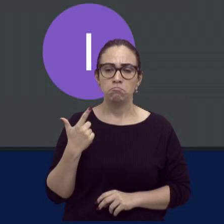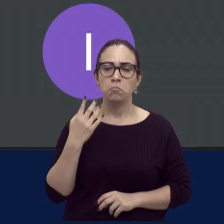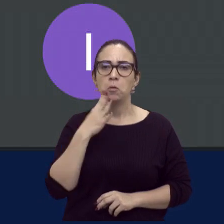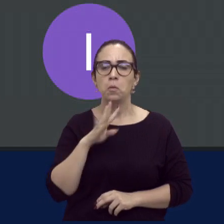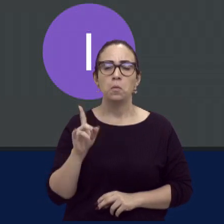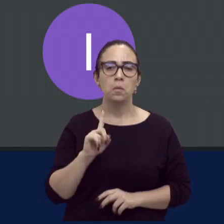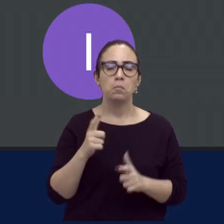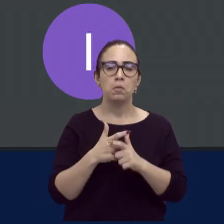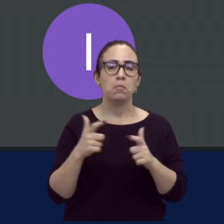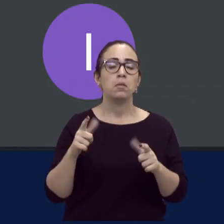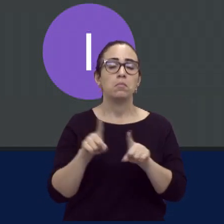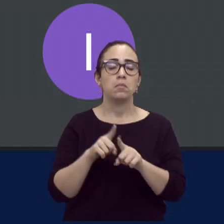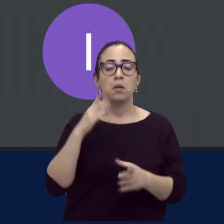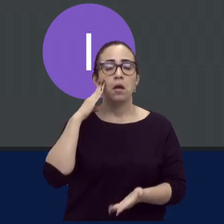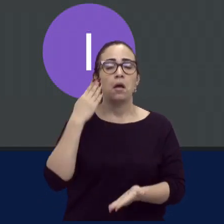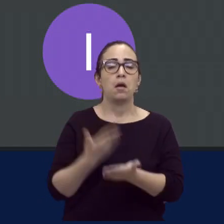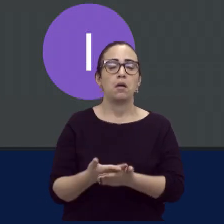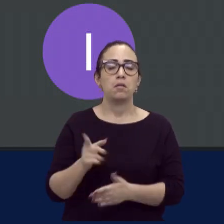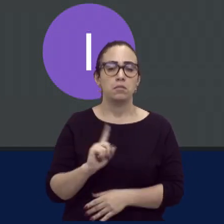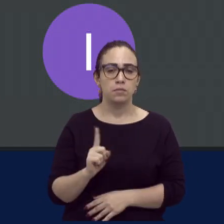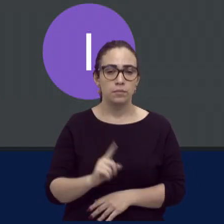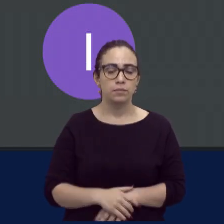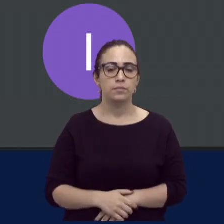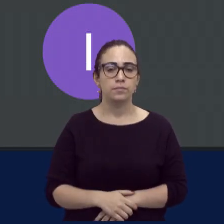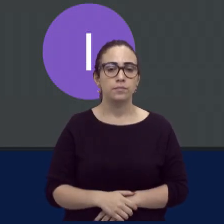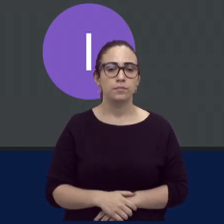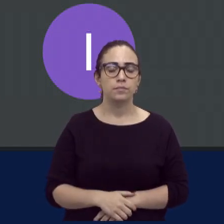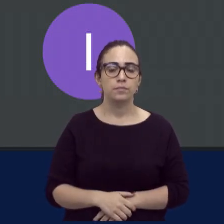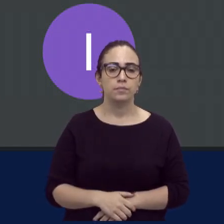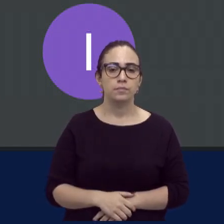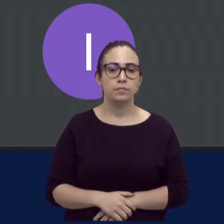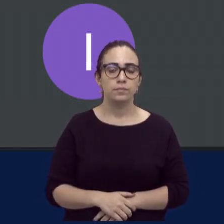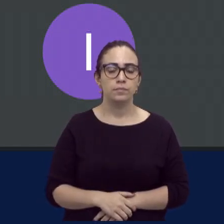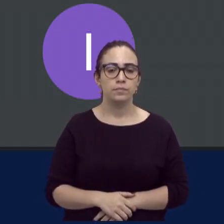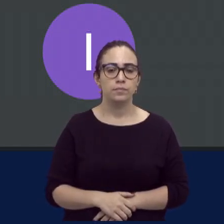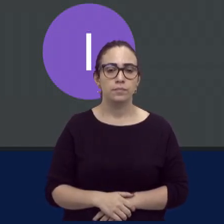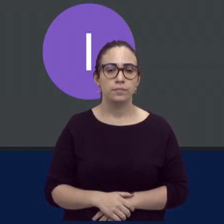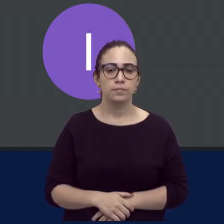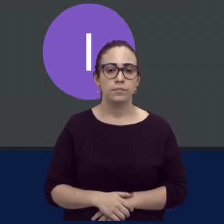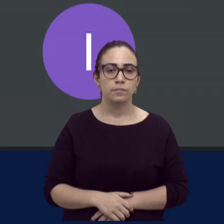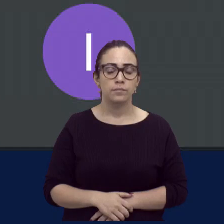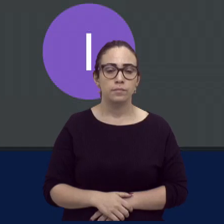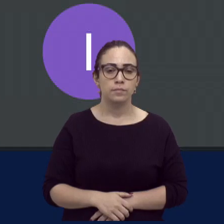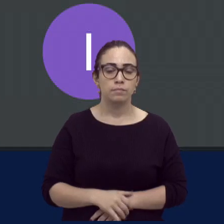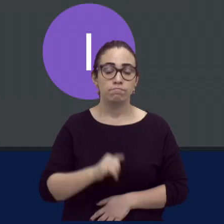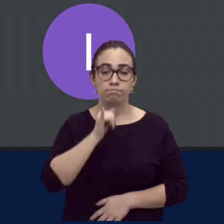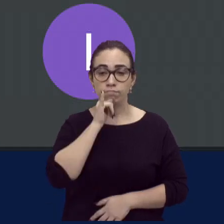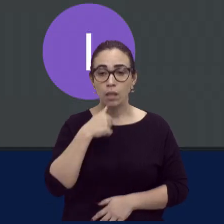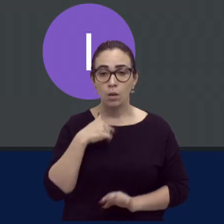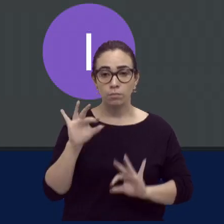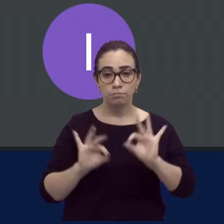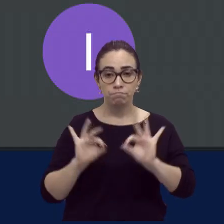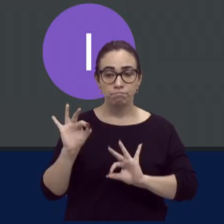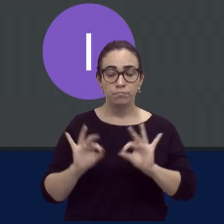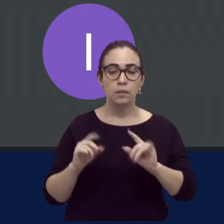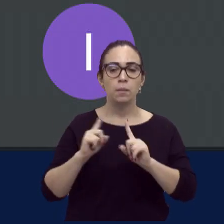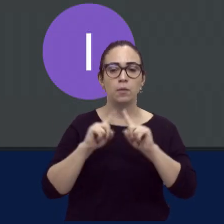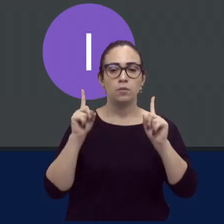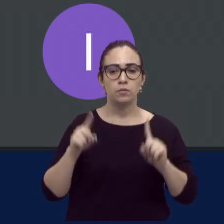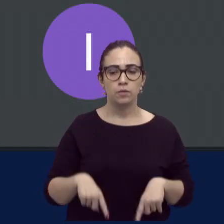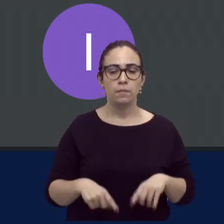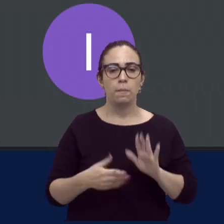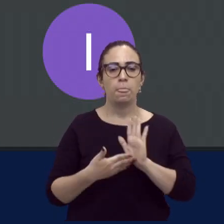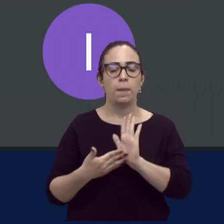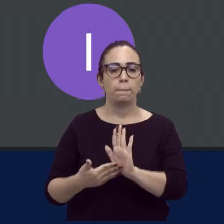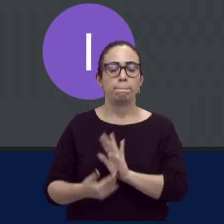gente também não acredita. Por exemplo, se eu for propor um projeto no qual a gente crie,